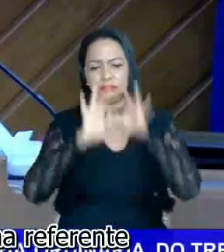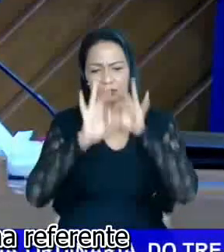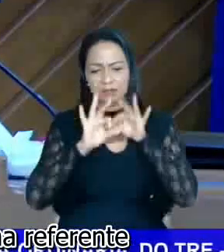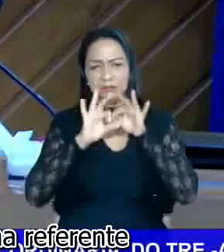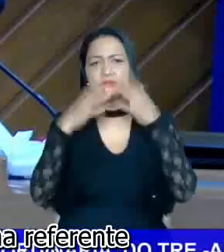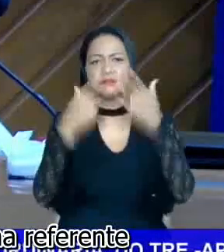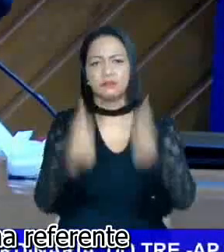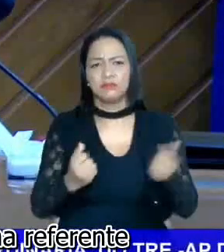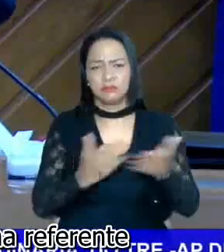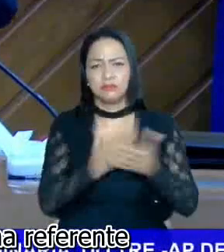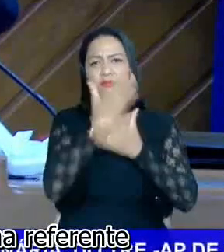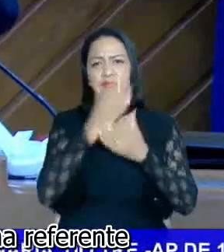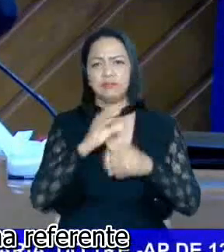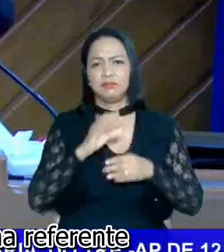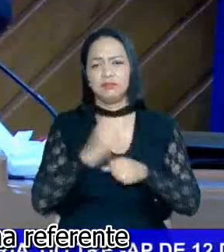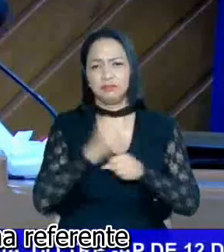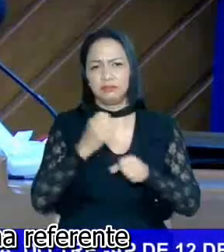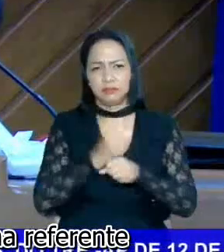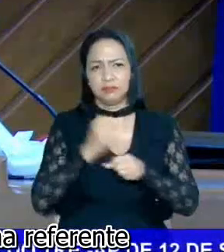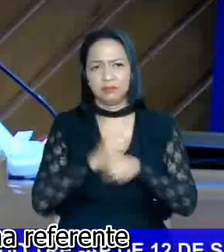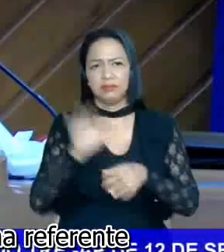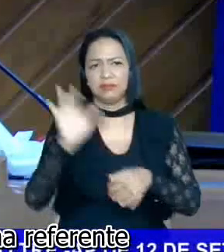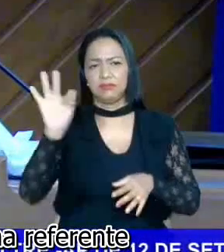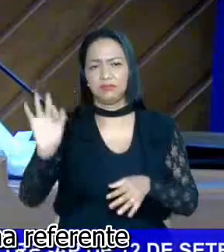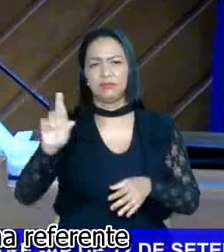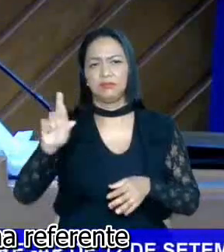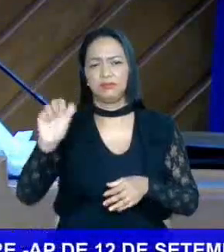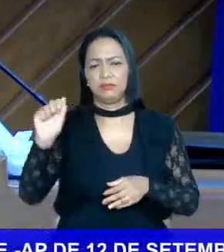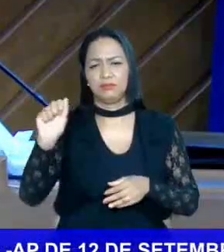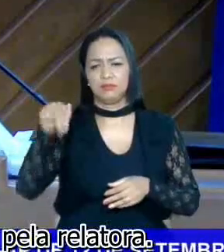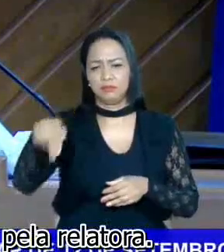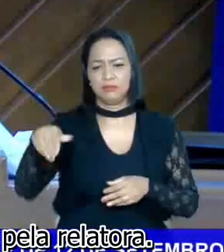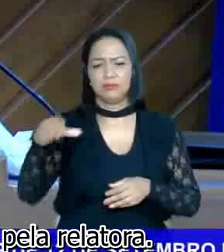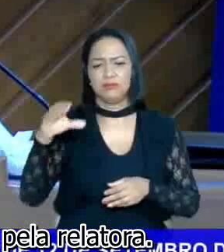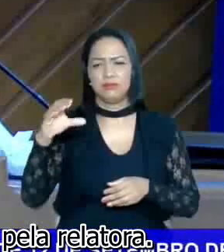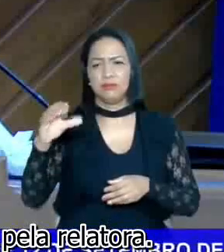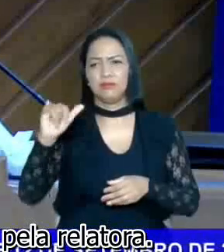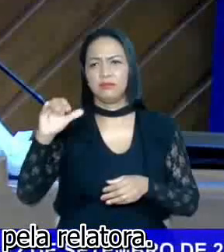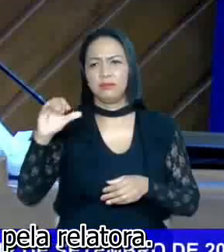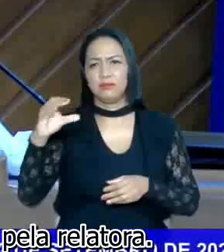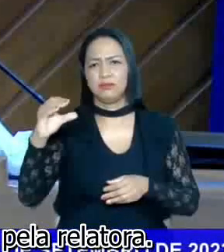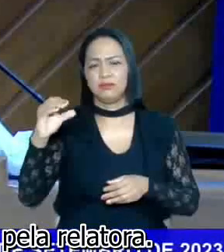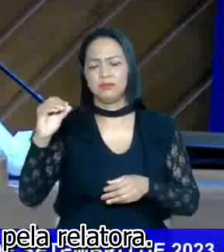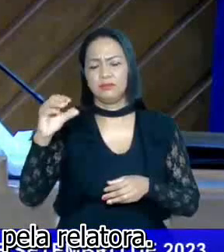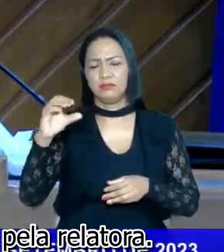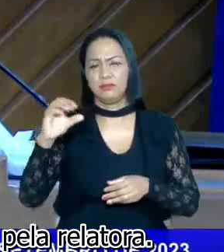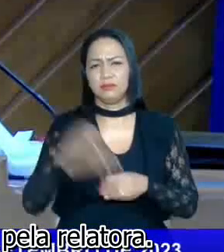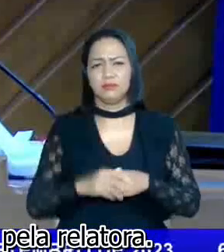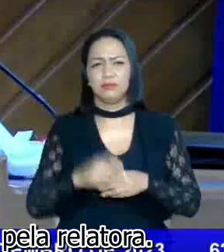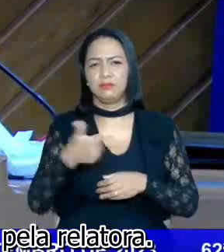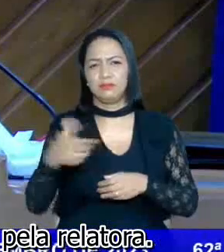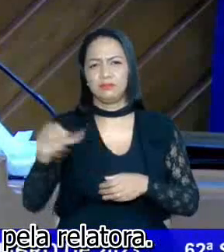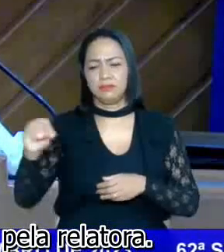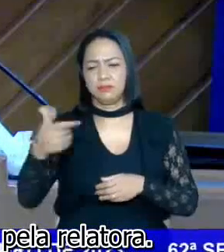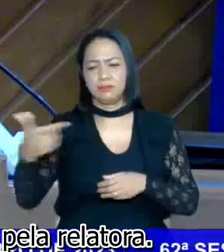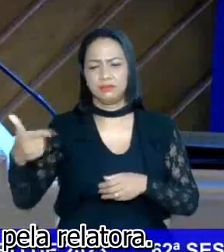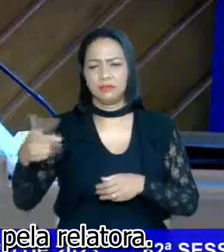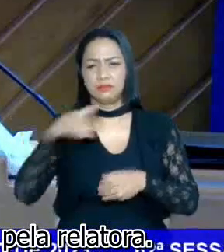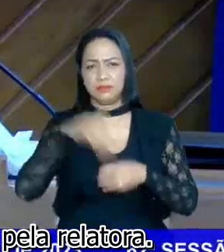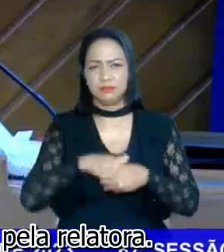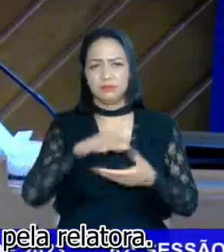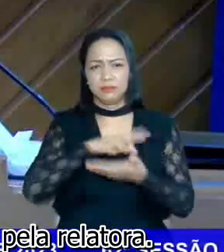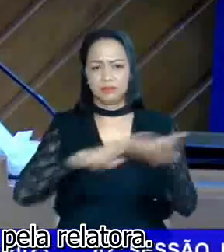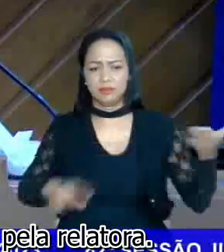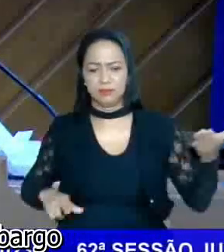Lages. aprovou com ressalvas as contas de Francisco Cristiano Lucena, referente às eleições de 2022, tudo nos termos do voto proferido